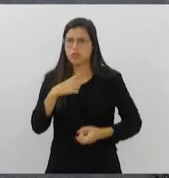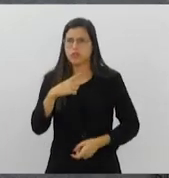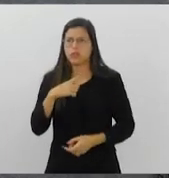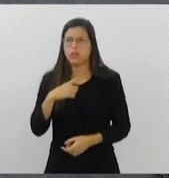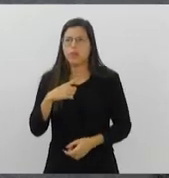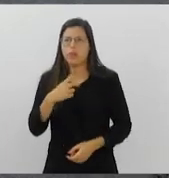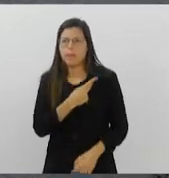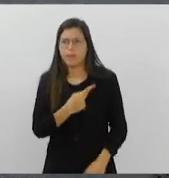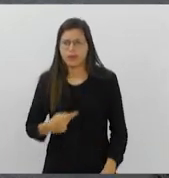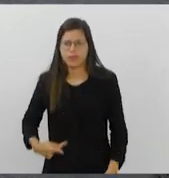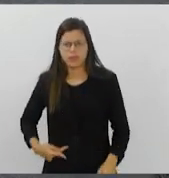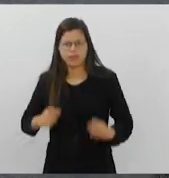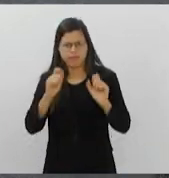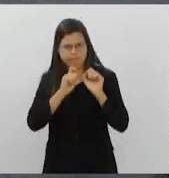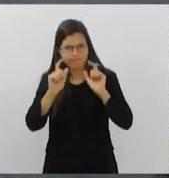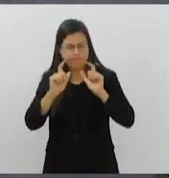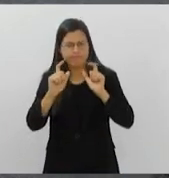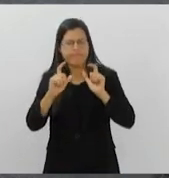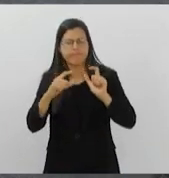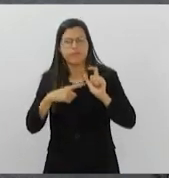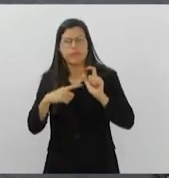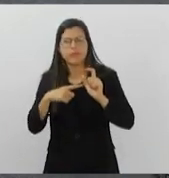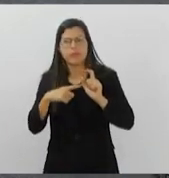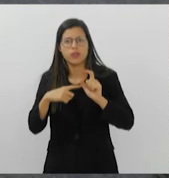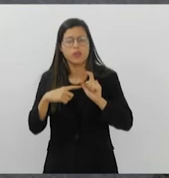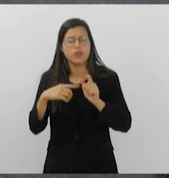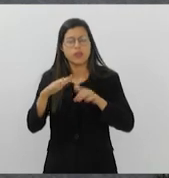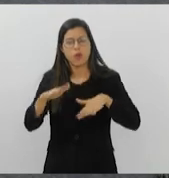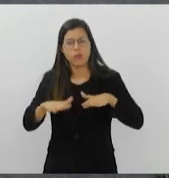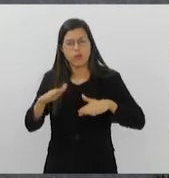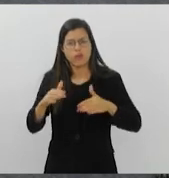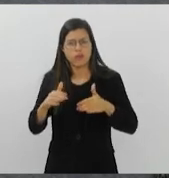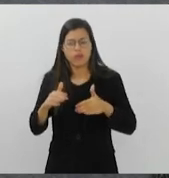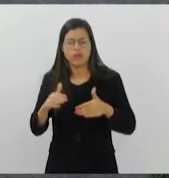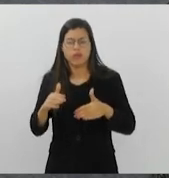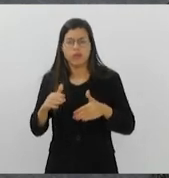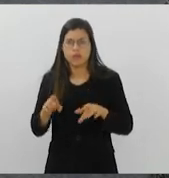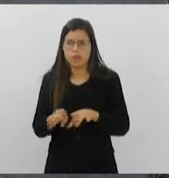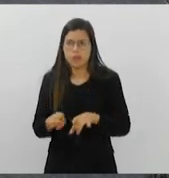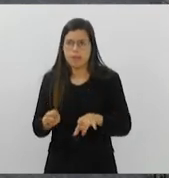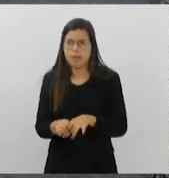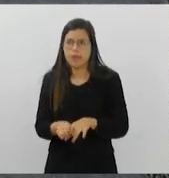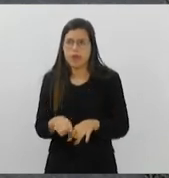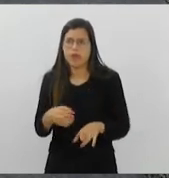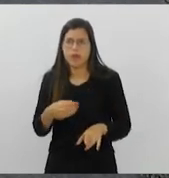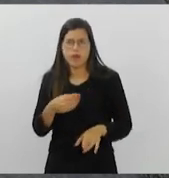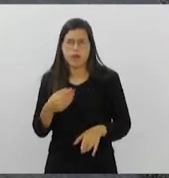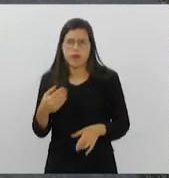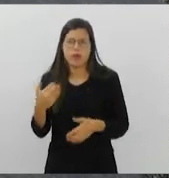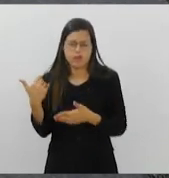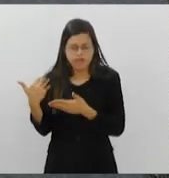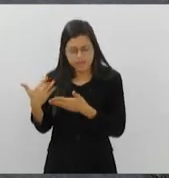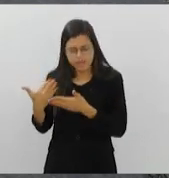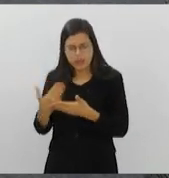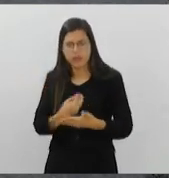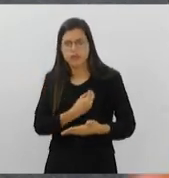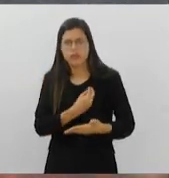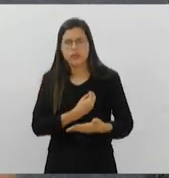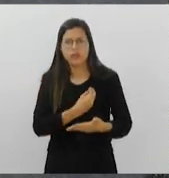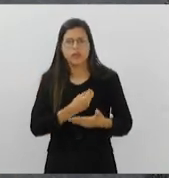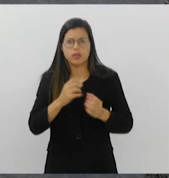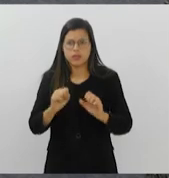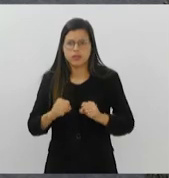nesse sentido. E talvez a própria trajetória de vida o coloque como um grande defensor das carreiras,